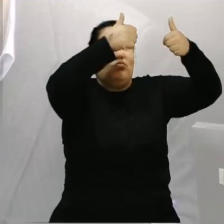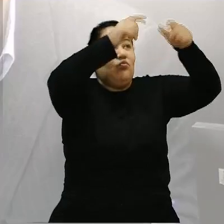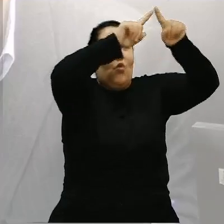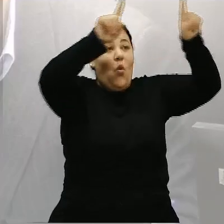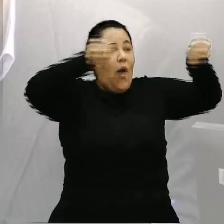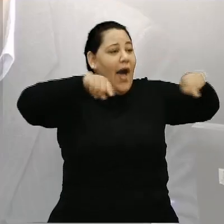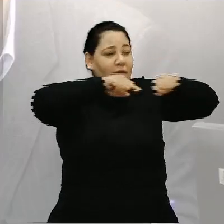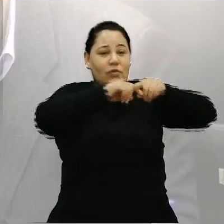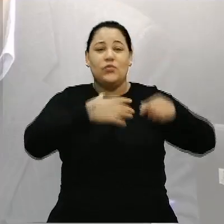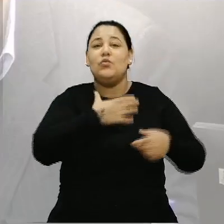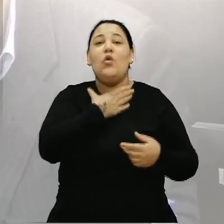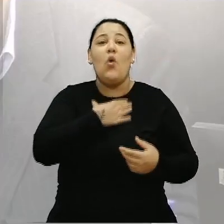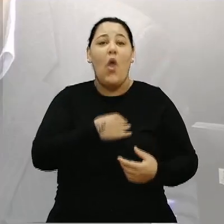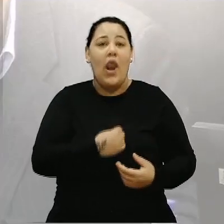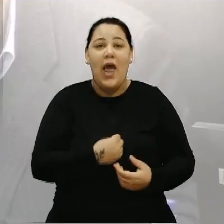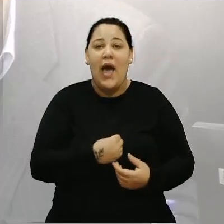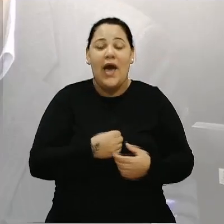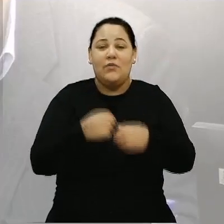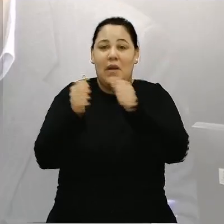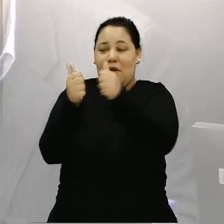de